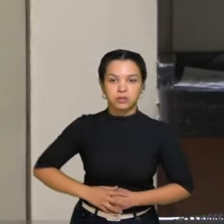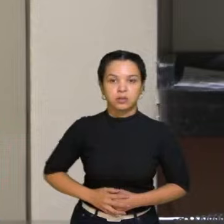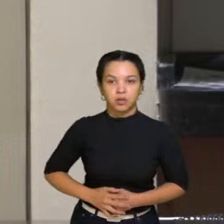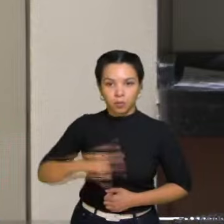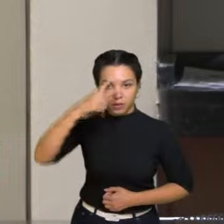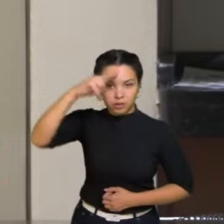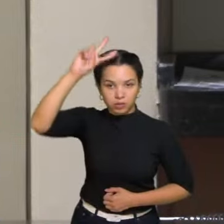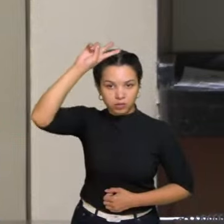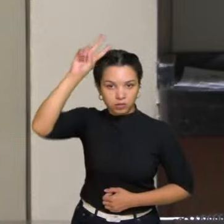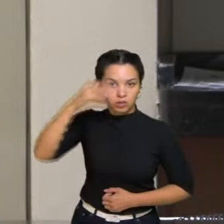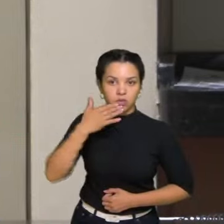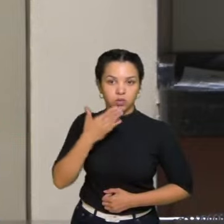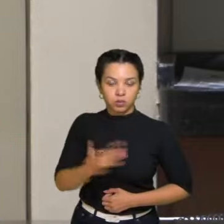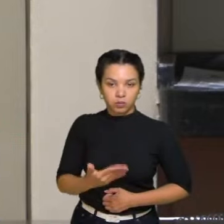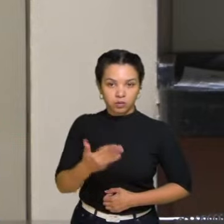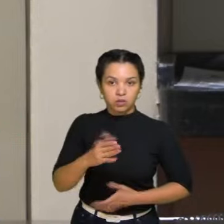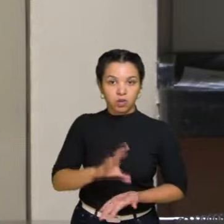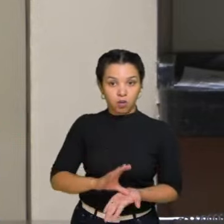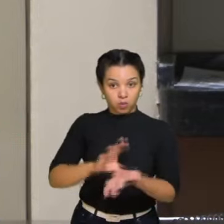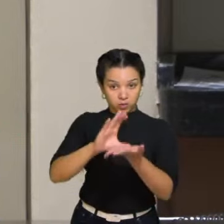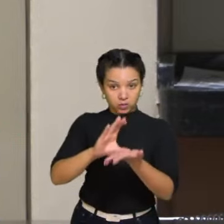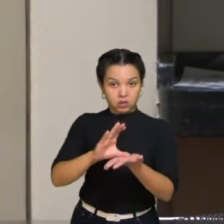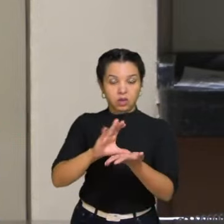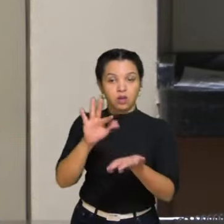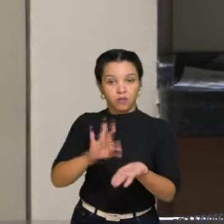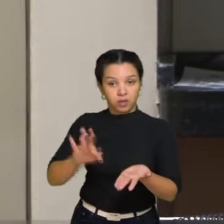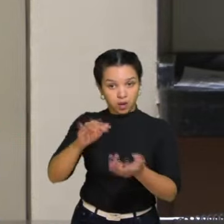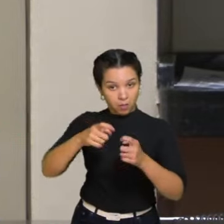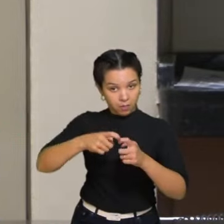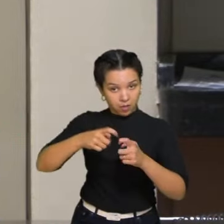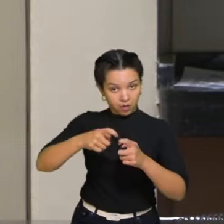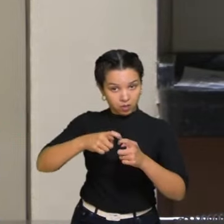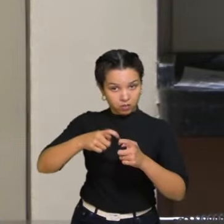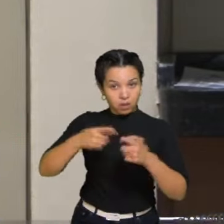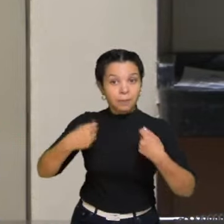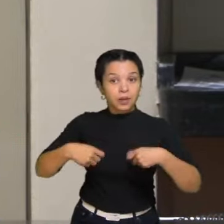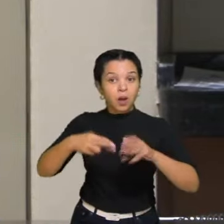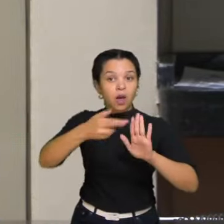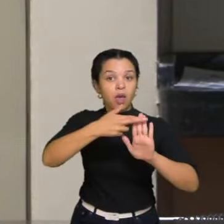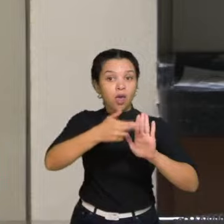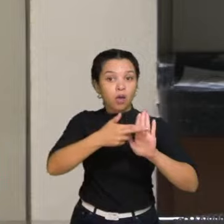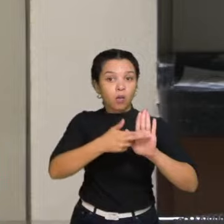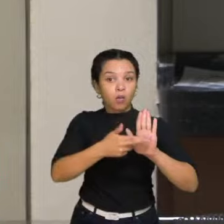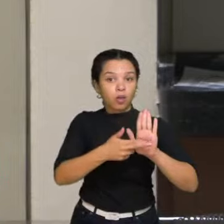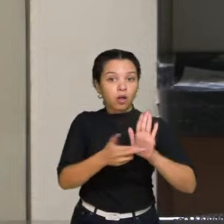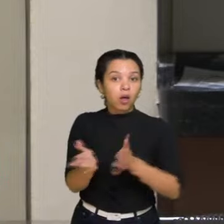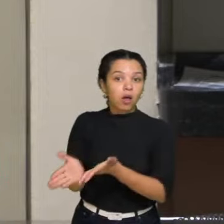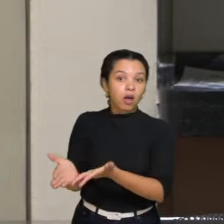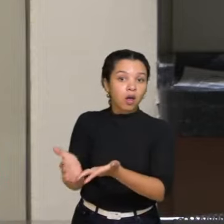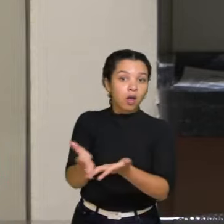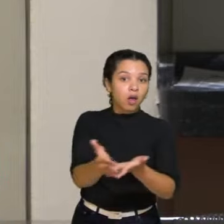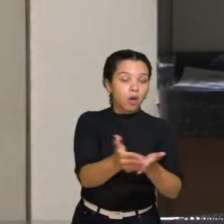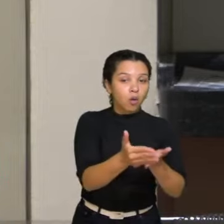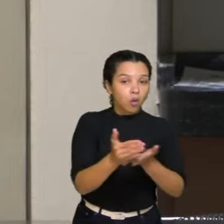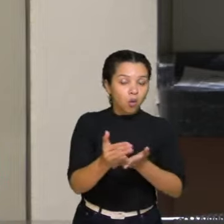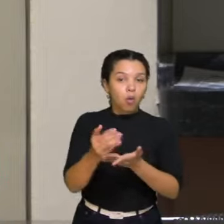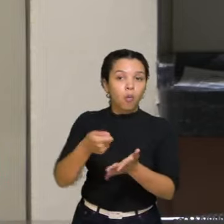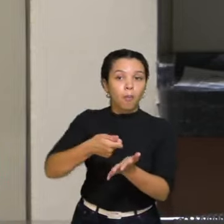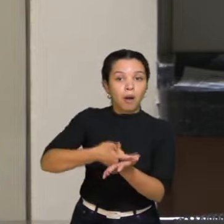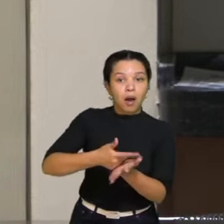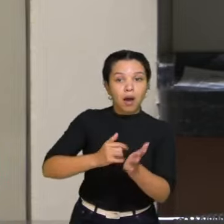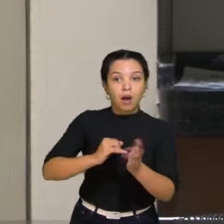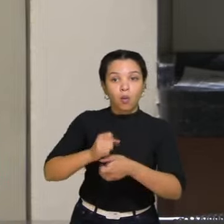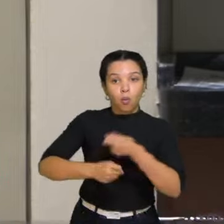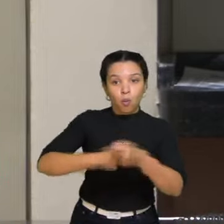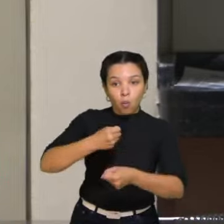manifestando apelo ao Conselho Federal de Medicina pela regulamentação de um recolhimento diferenciado da unidade regional para médicos